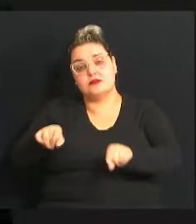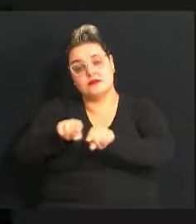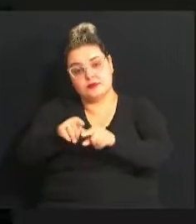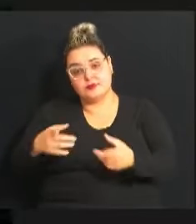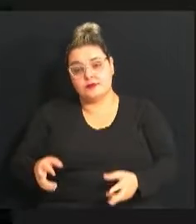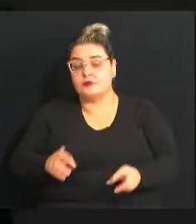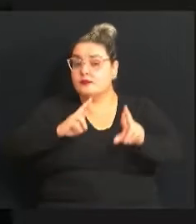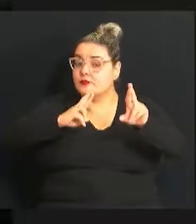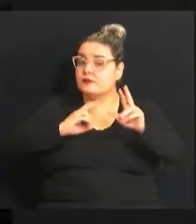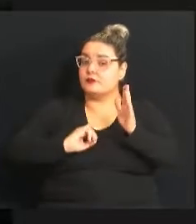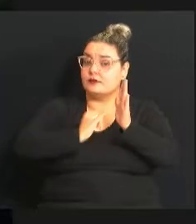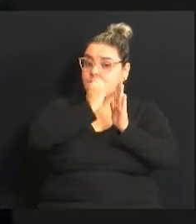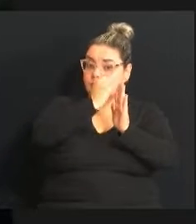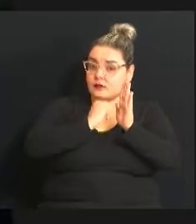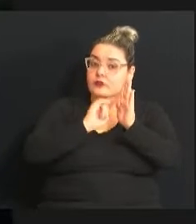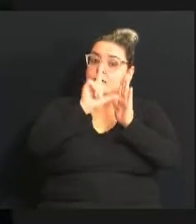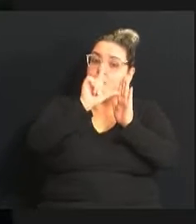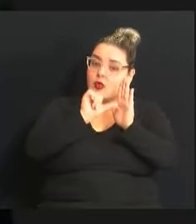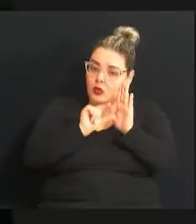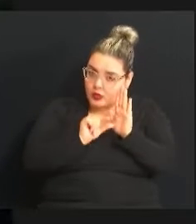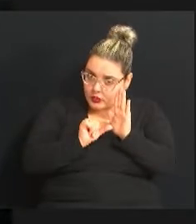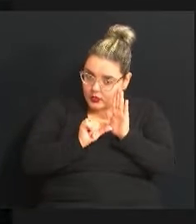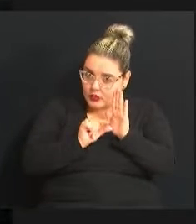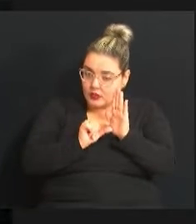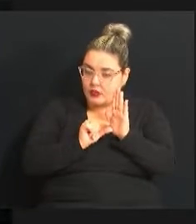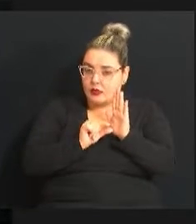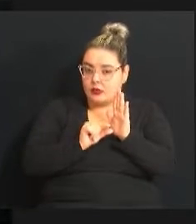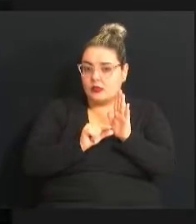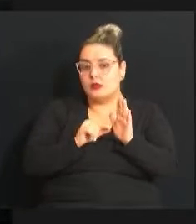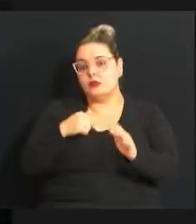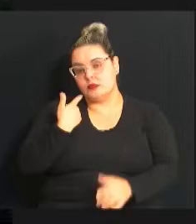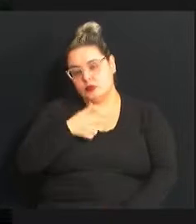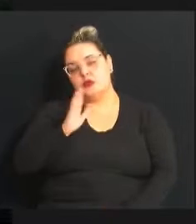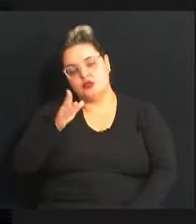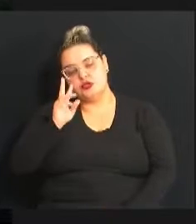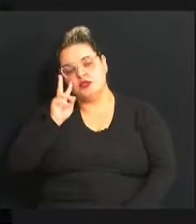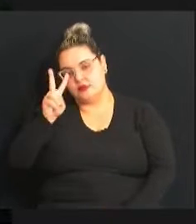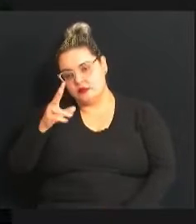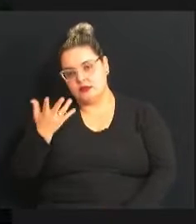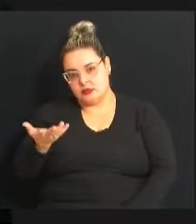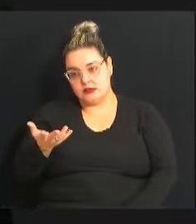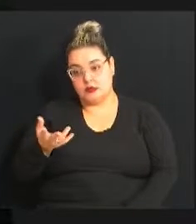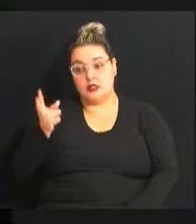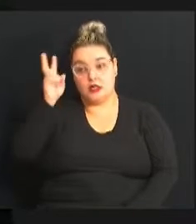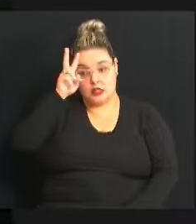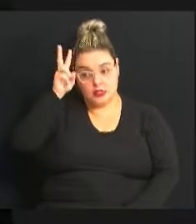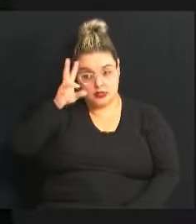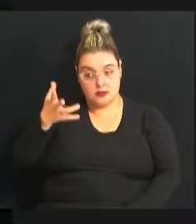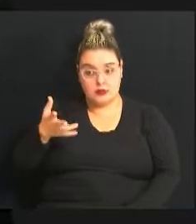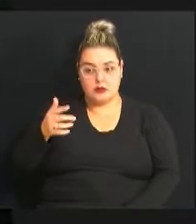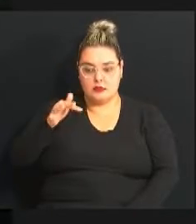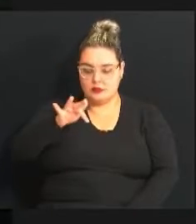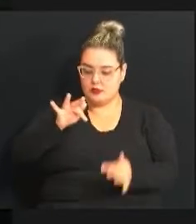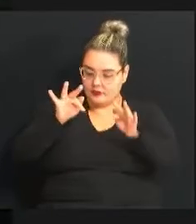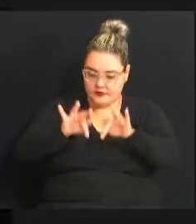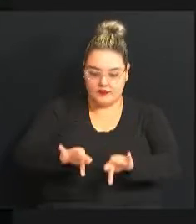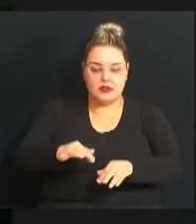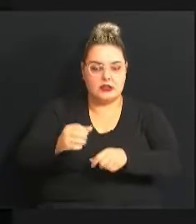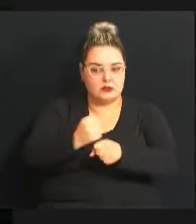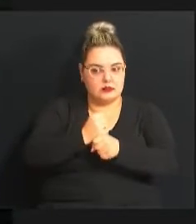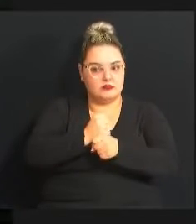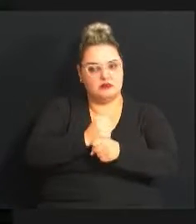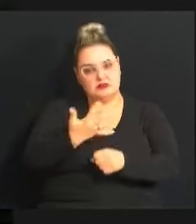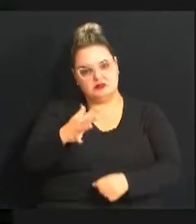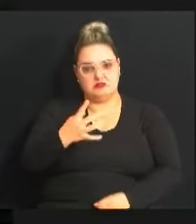inflação reduza um pouco o seu ritmo de crescimento. Isso a gente já está vendo, né? Mas lembrando que a gente já deve fechar o ano com uma inflação em torno aí de 10